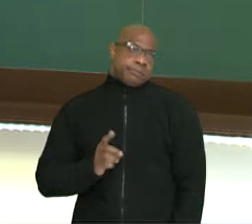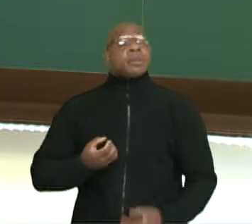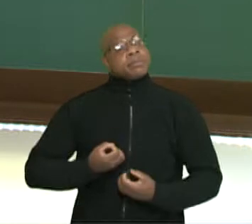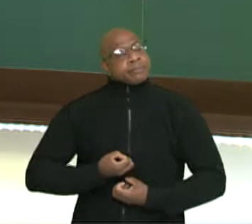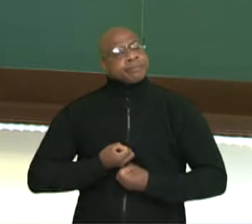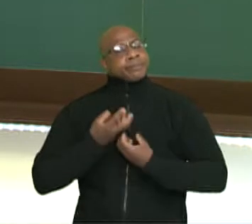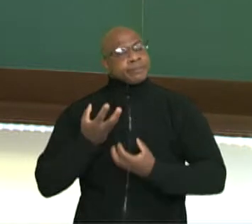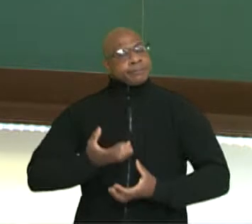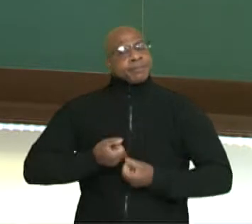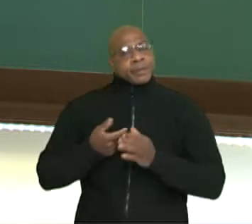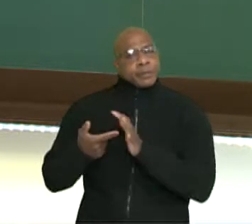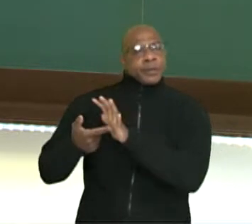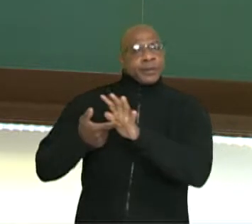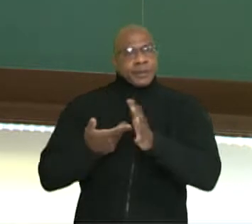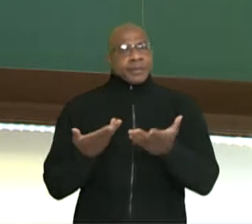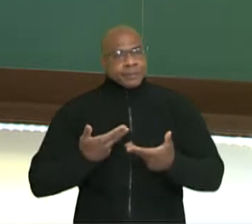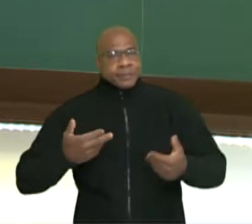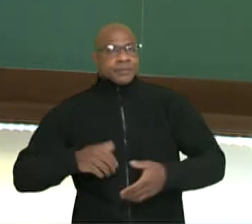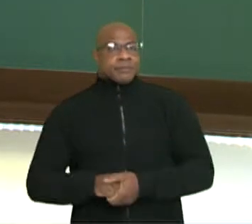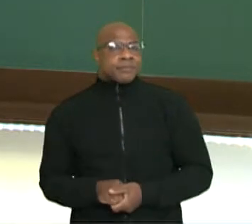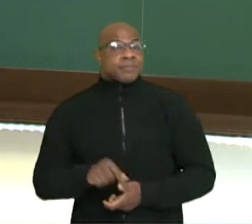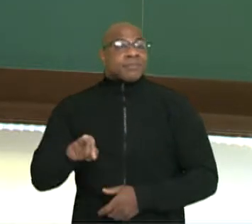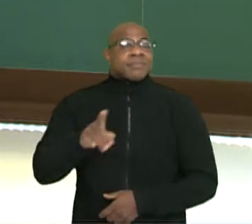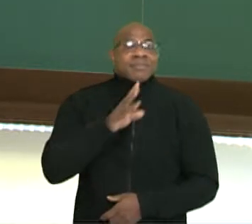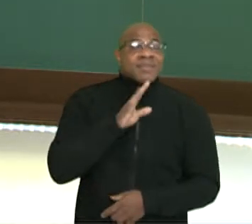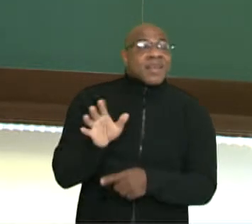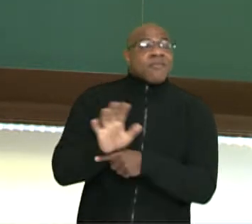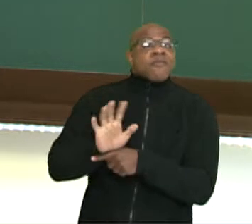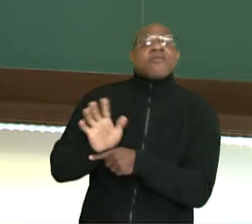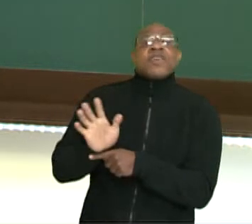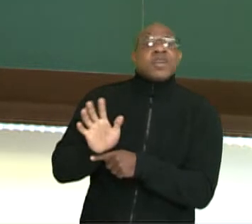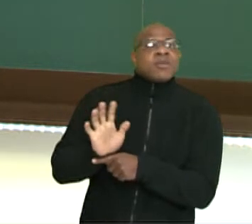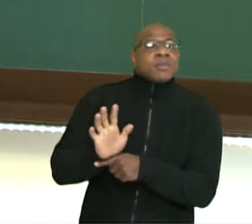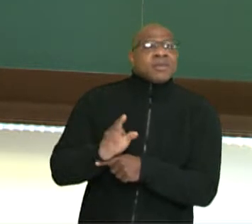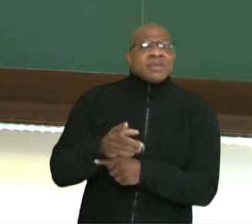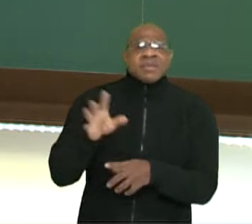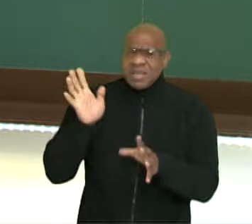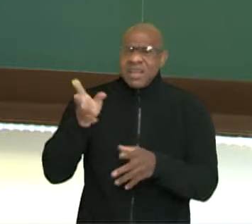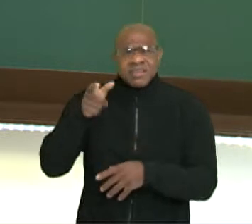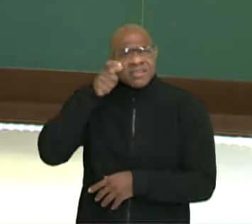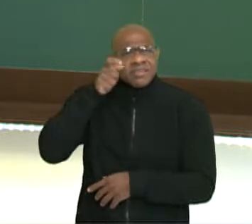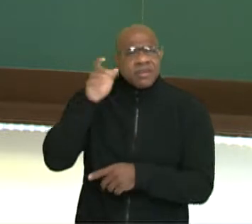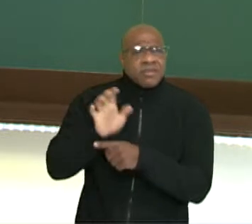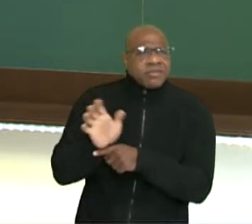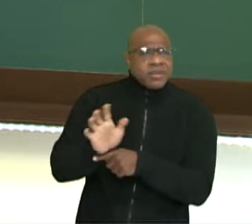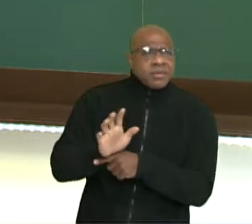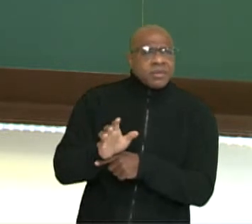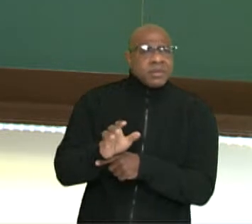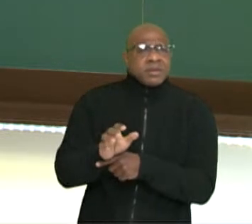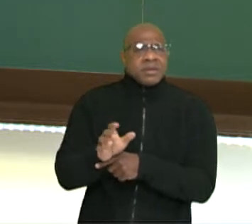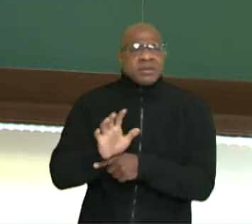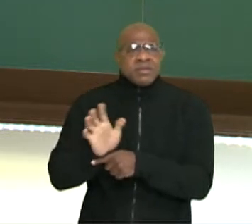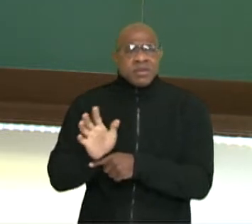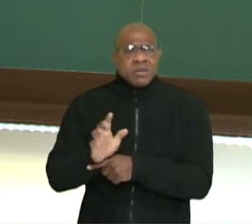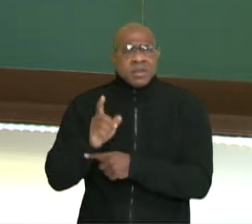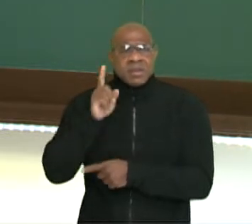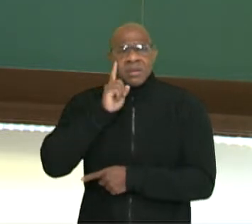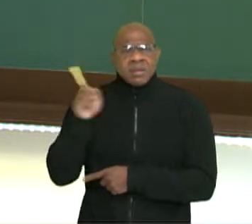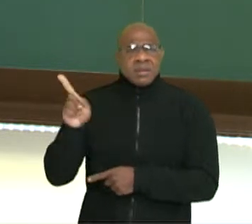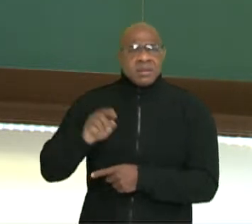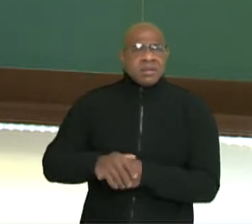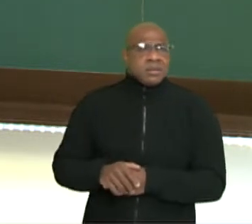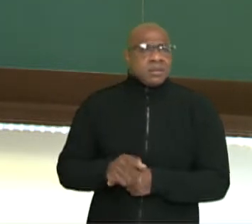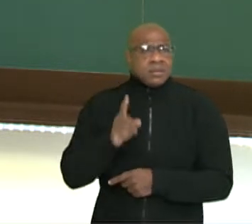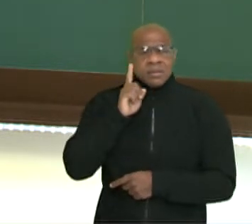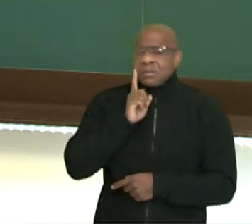Filme, vamos comparar um pouquinho? Você já assistiu aquele filme Divertidamente, da Disney? Se não, ó, uma boa dica, vai lá assistir, é bem